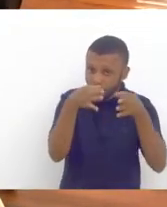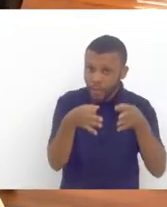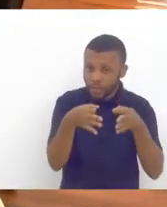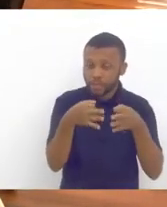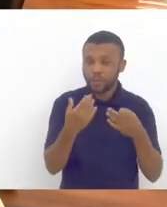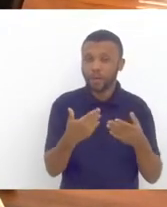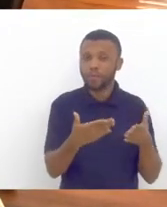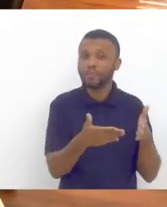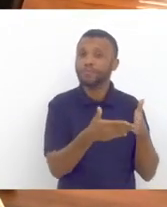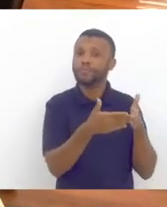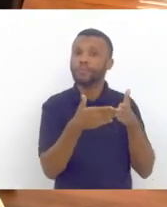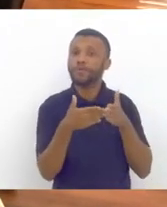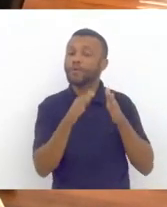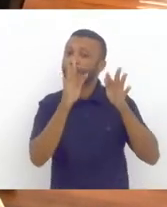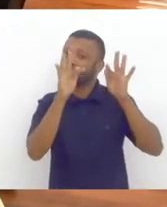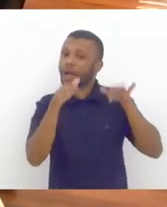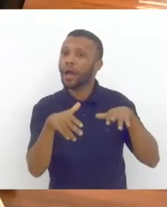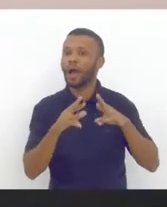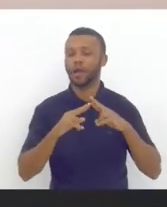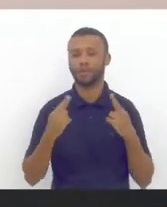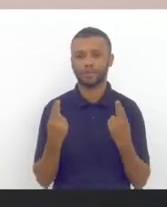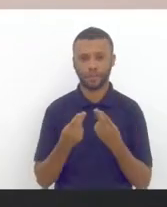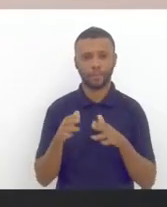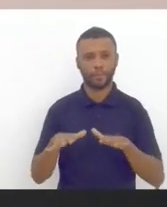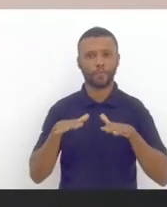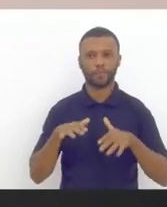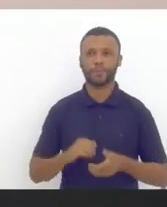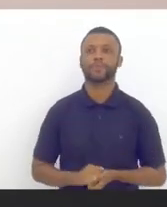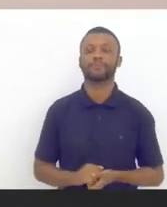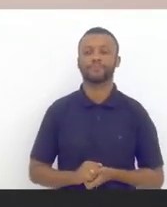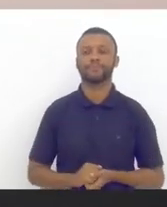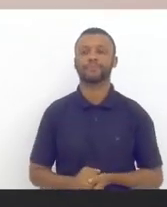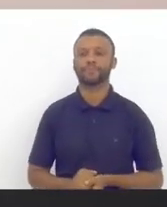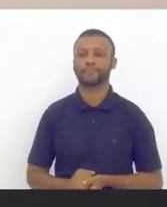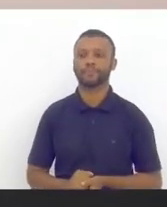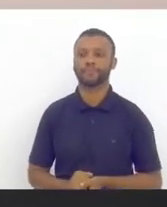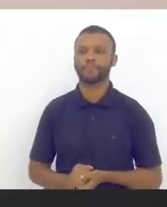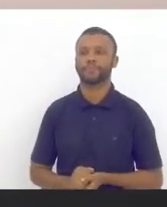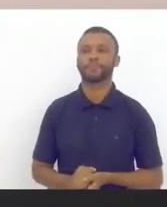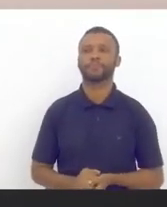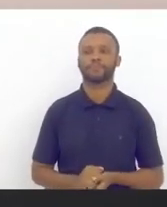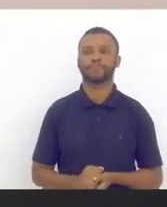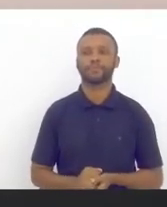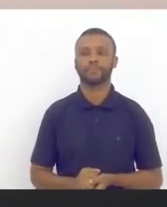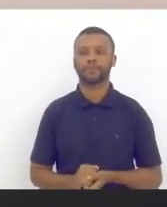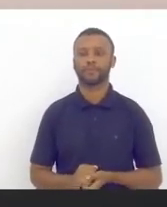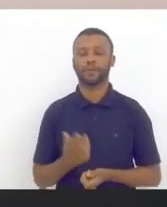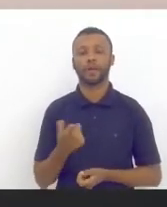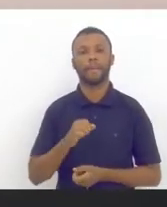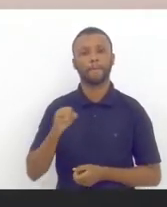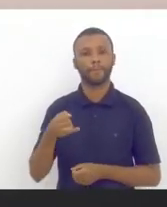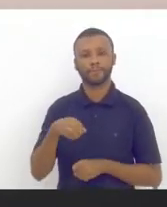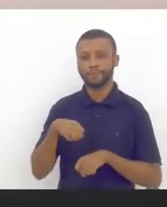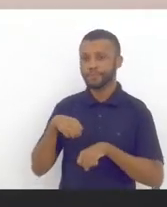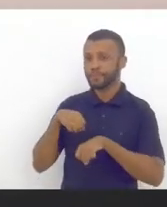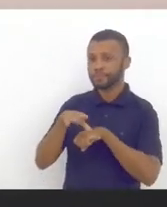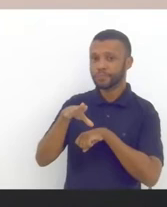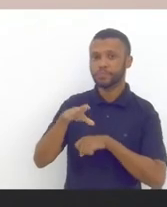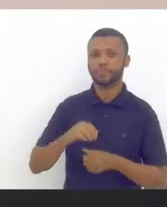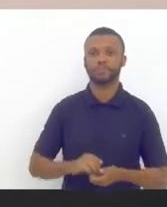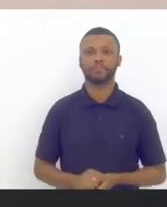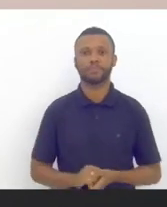vou encerrar a audiência pública. Só aqui comunicando,